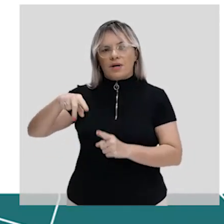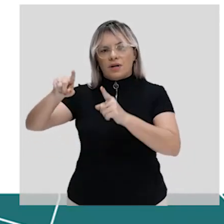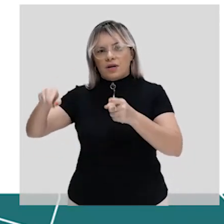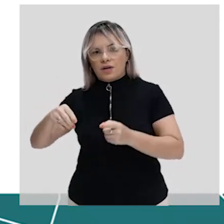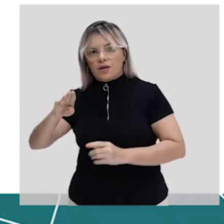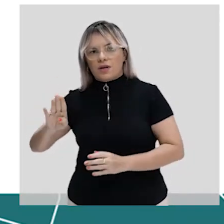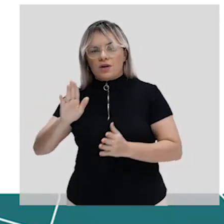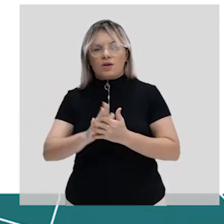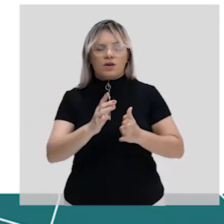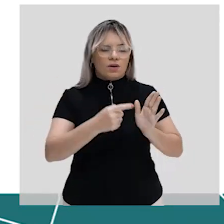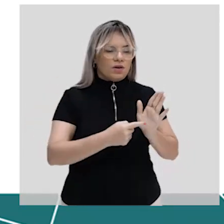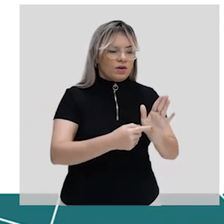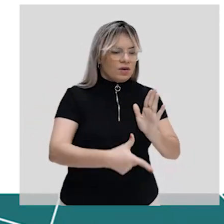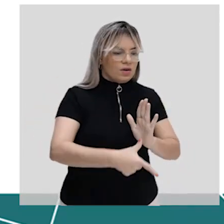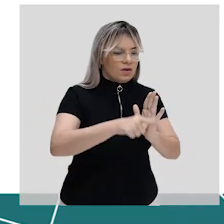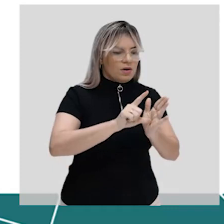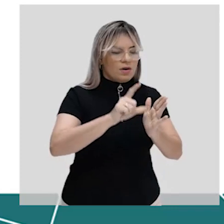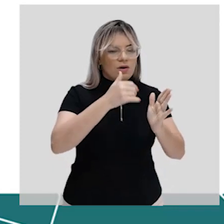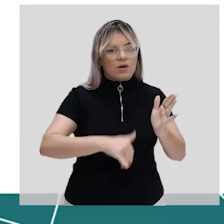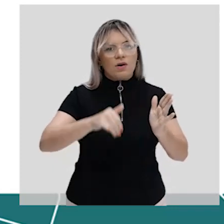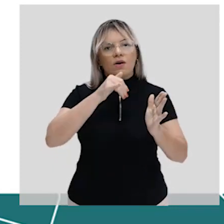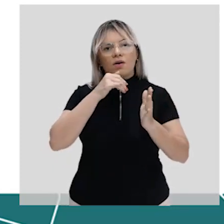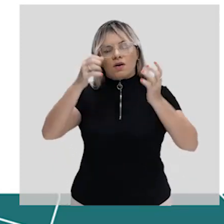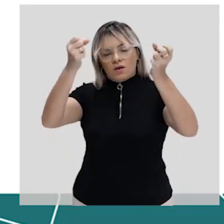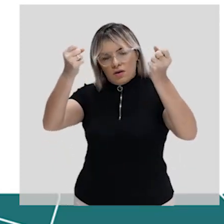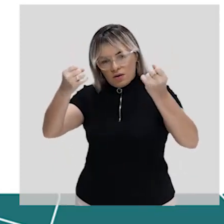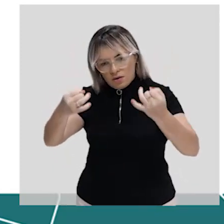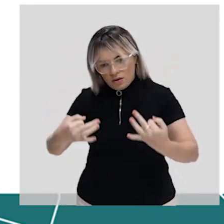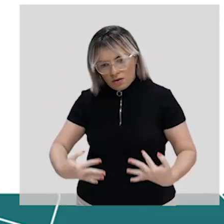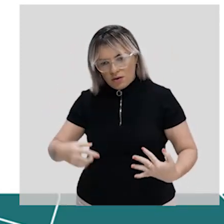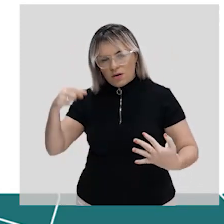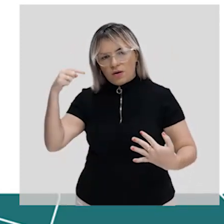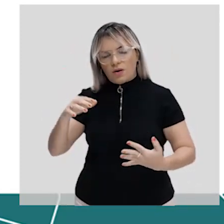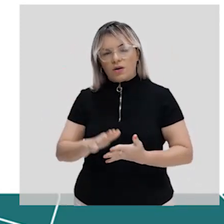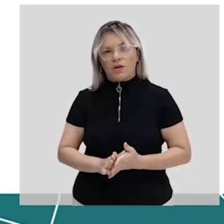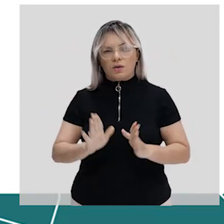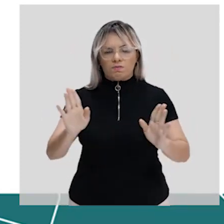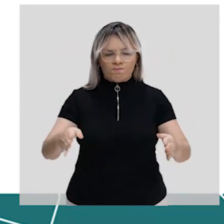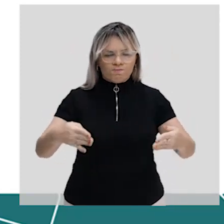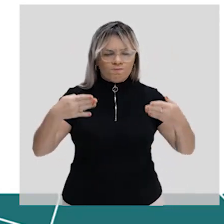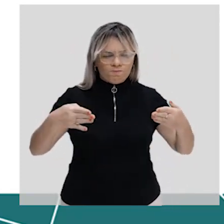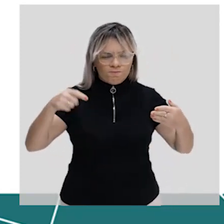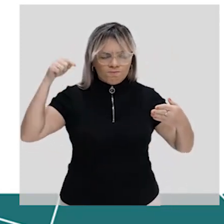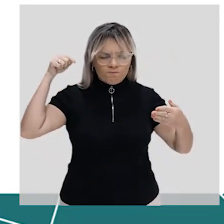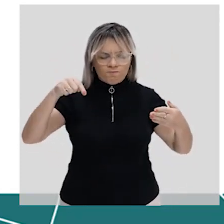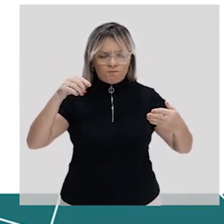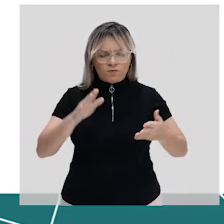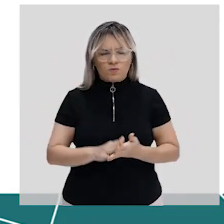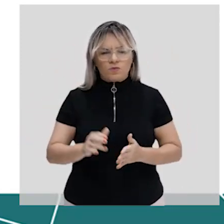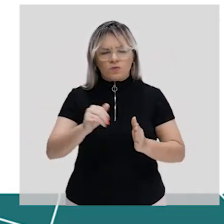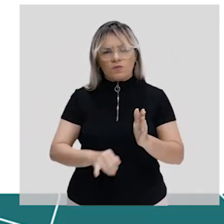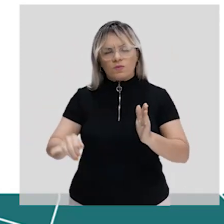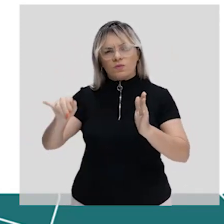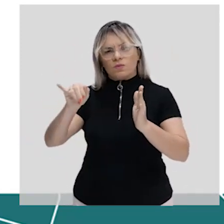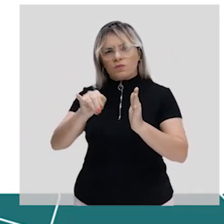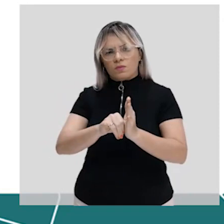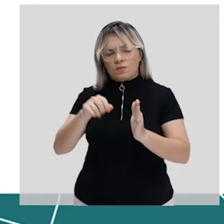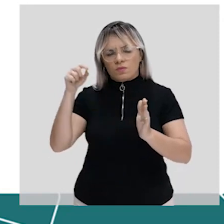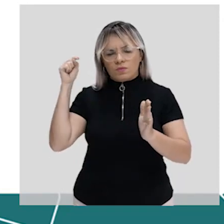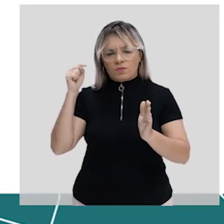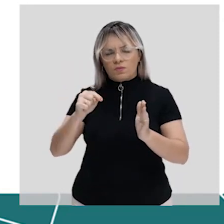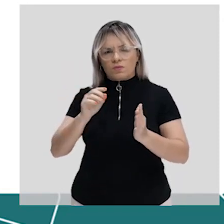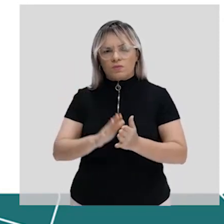lá para você o exemplo, eu te disse que você tem que estar atento para identificar